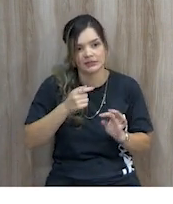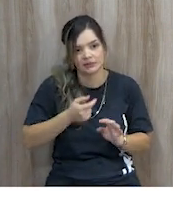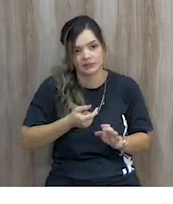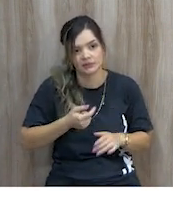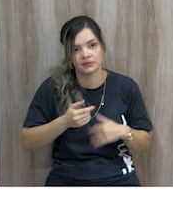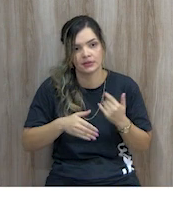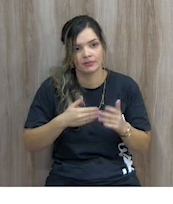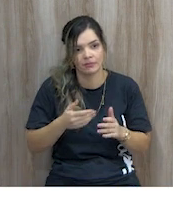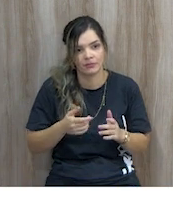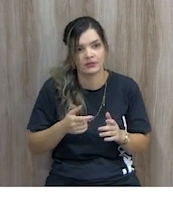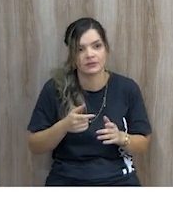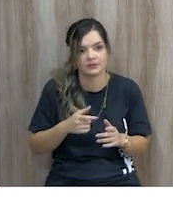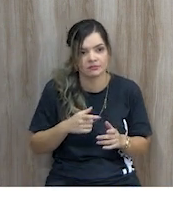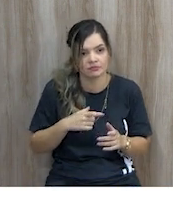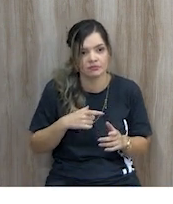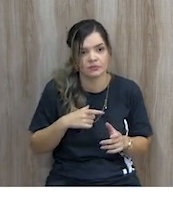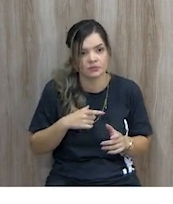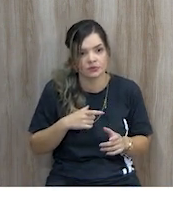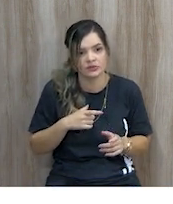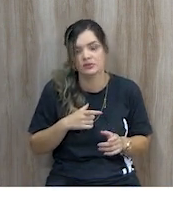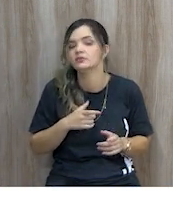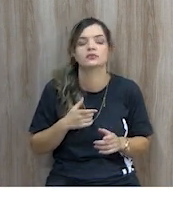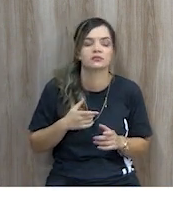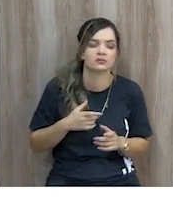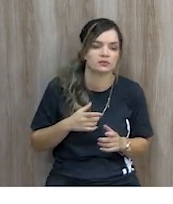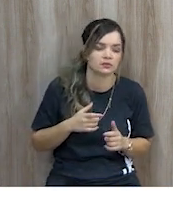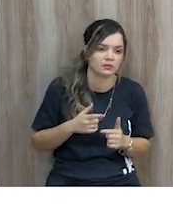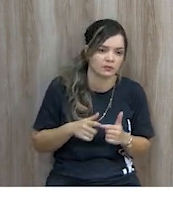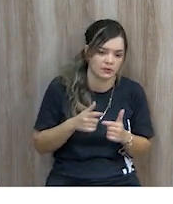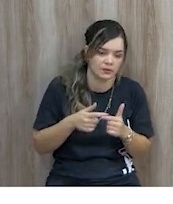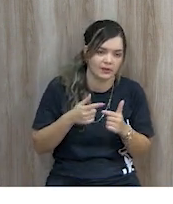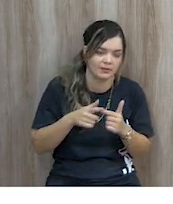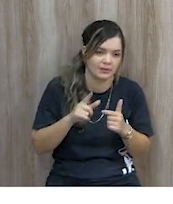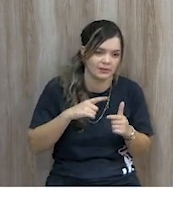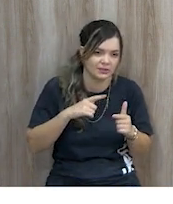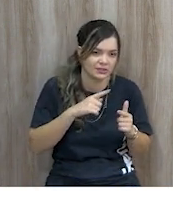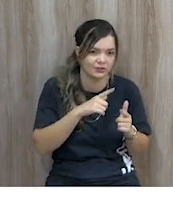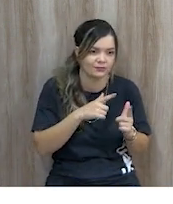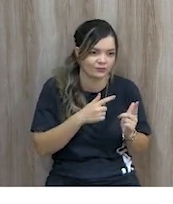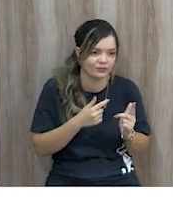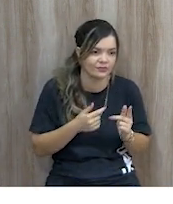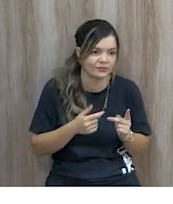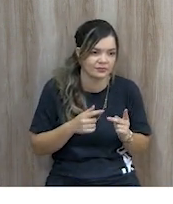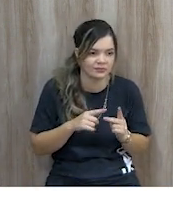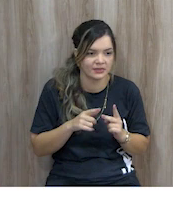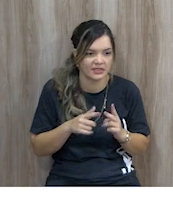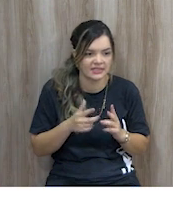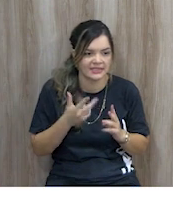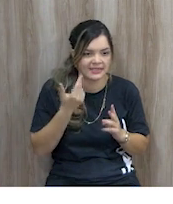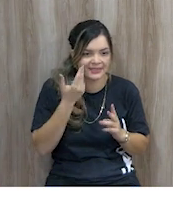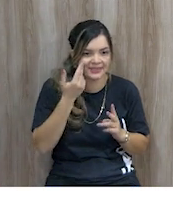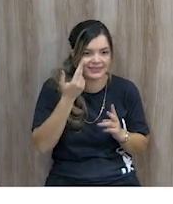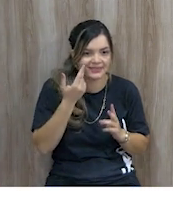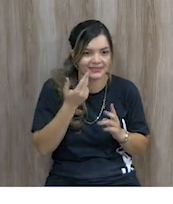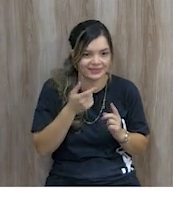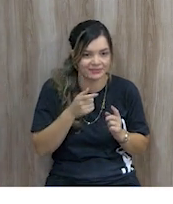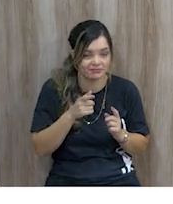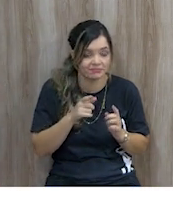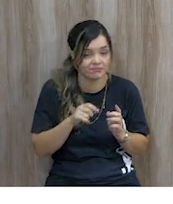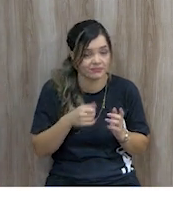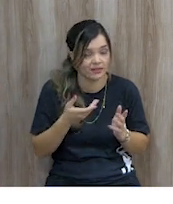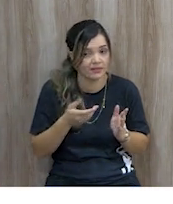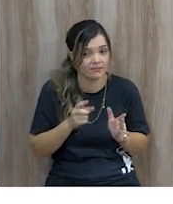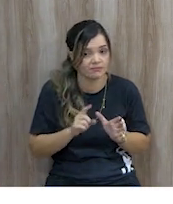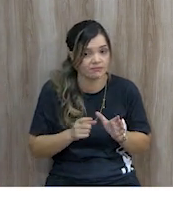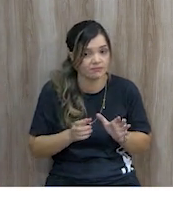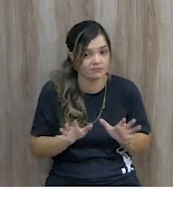ósseo, em proximal tinha crista óssea em palatina, o problema era na vestibular, ele tem indicação para cirurgia plástica periodontal. O que o